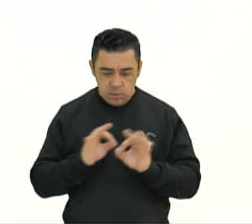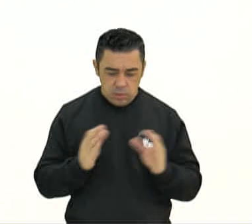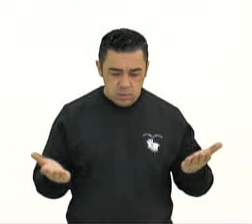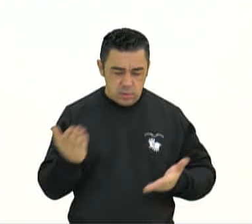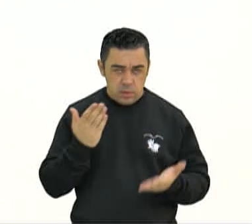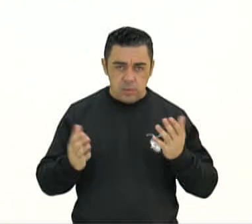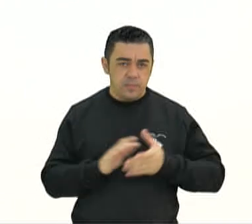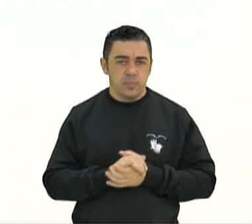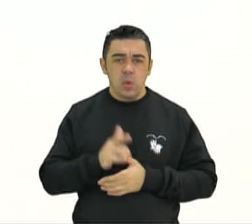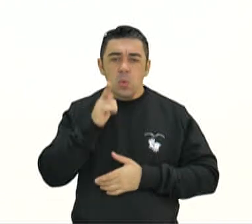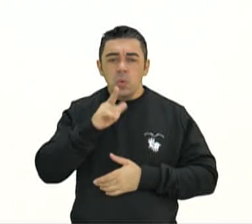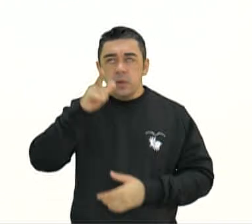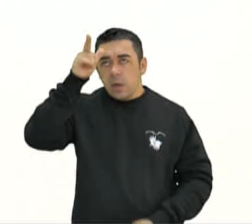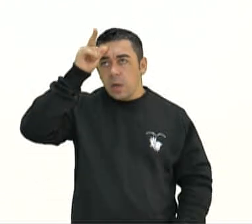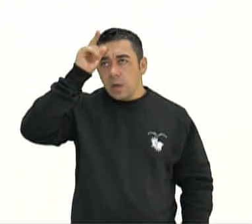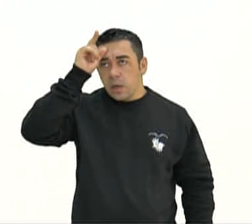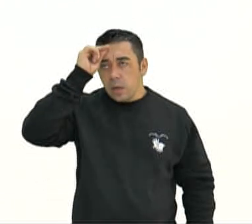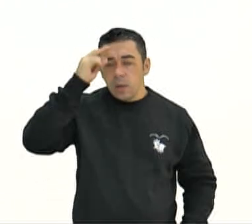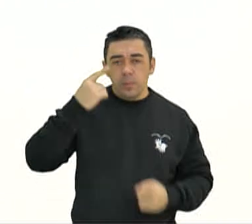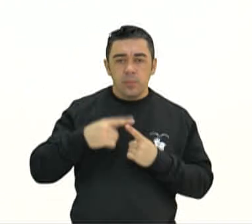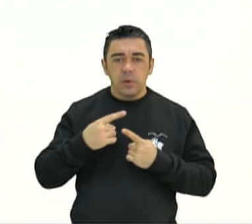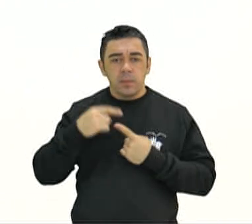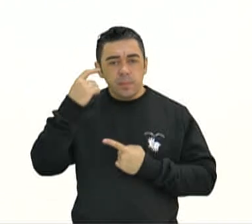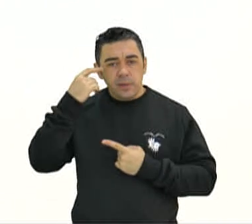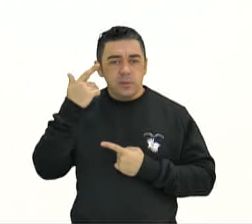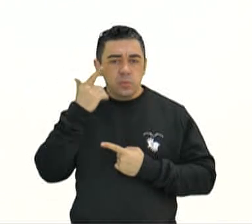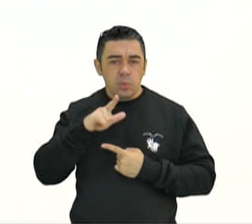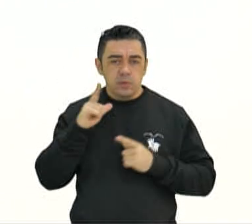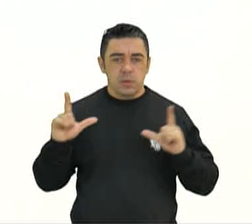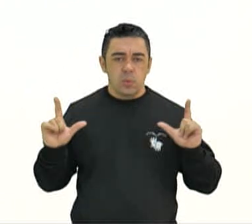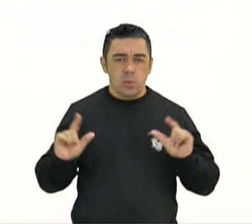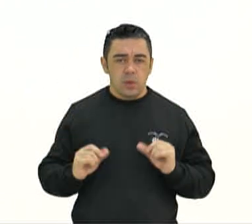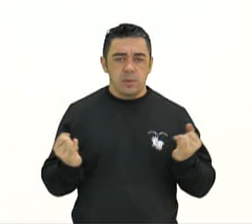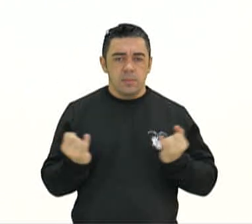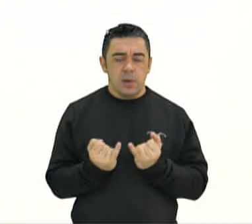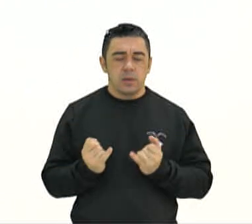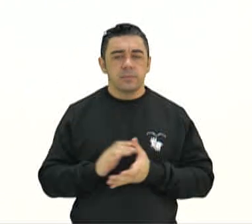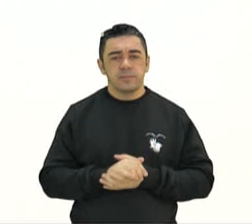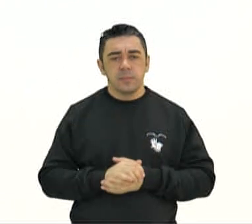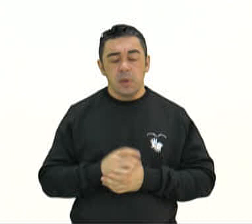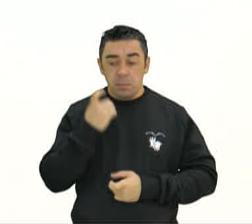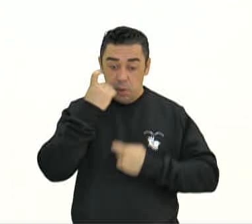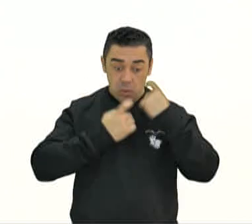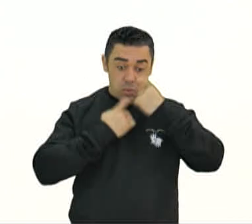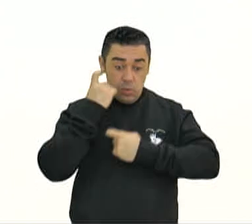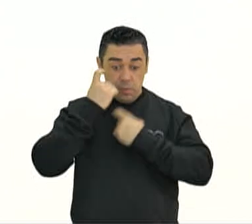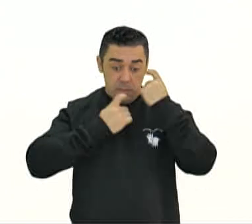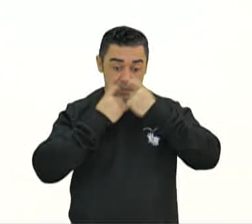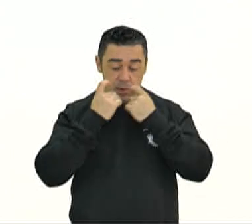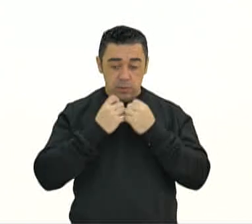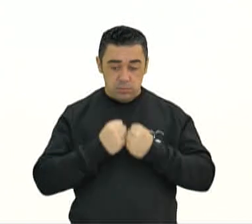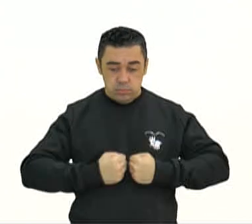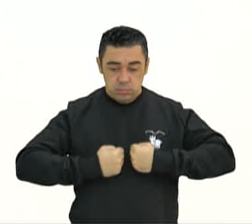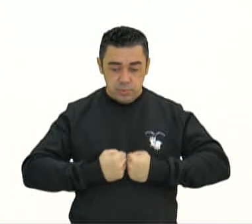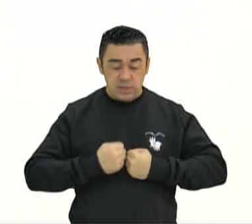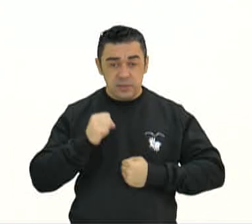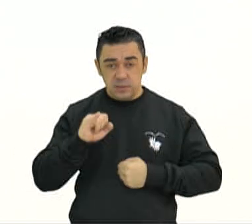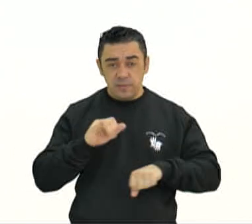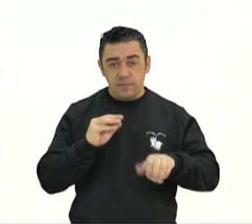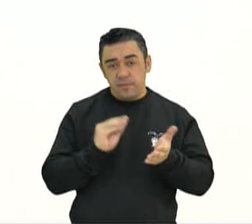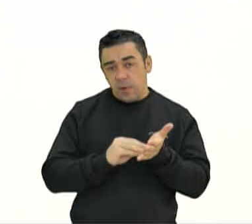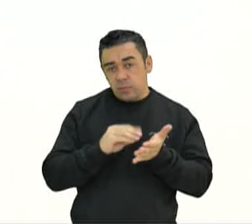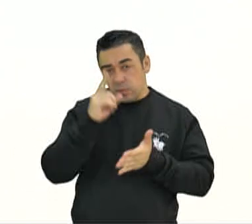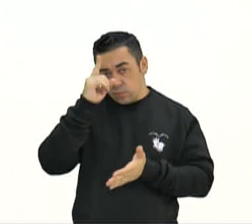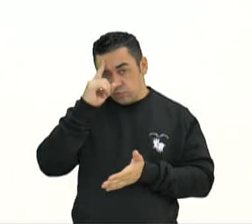conseguir relaxar porque pensa que não está queimando calorias, preocupar-se em ganhar peso se pular um dia de